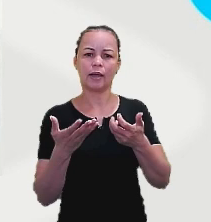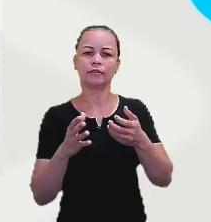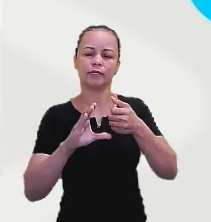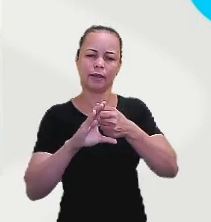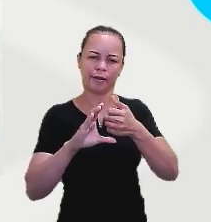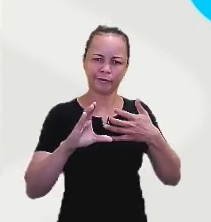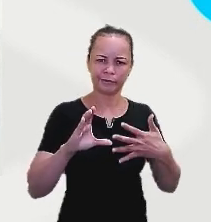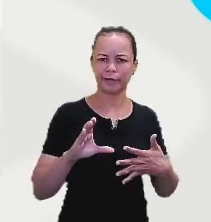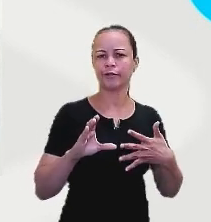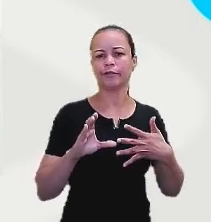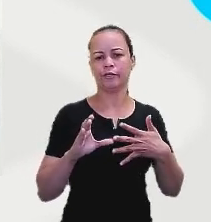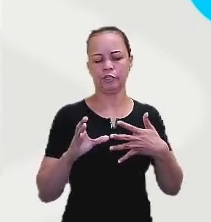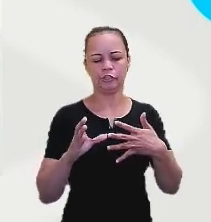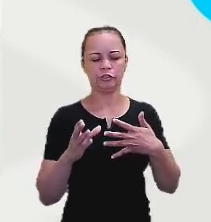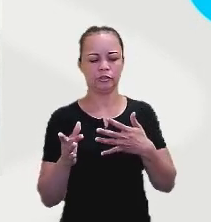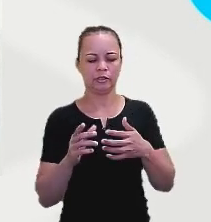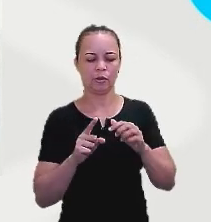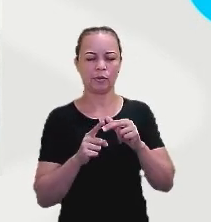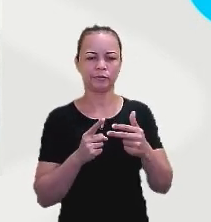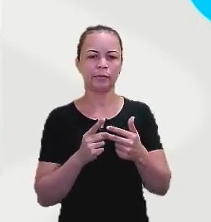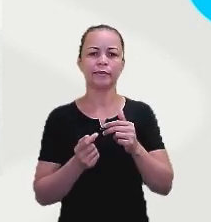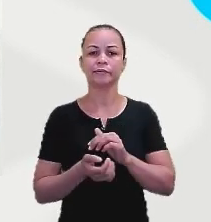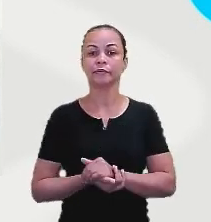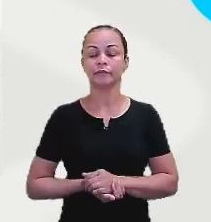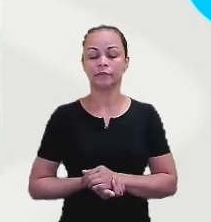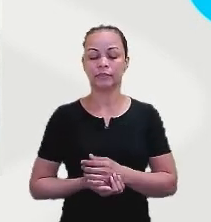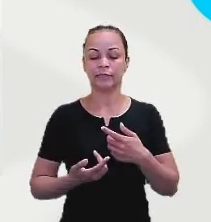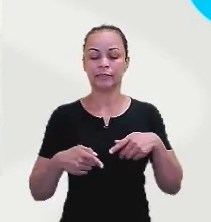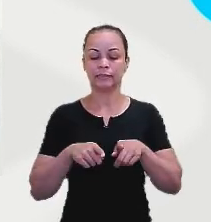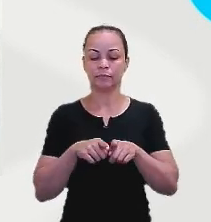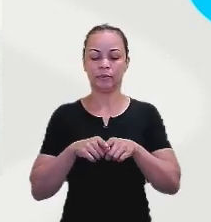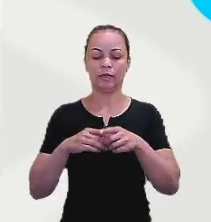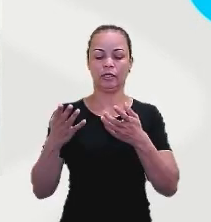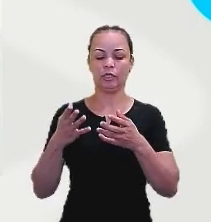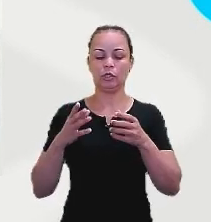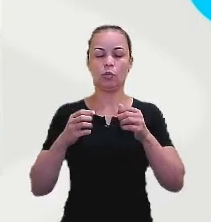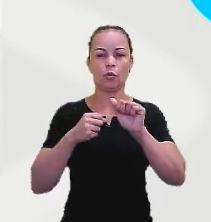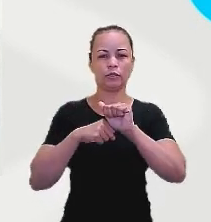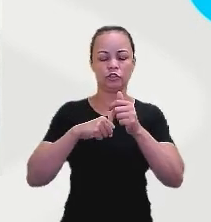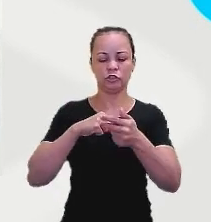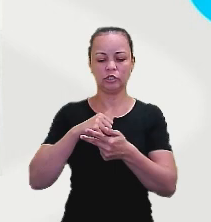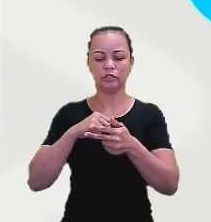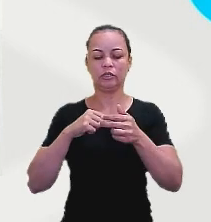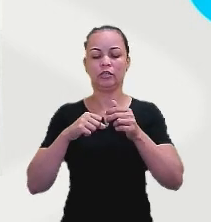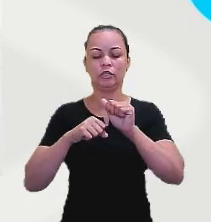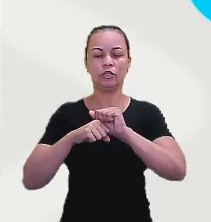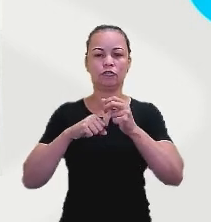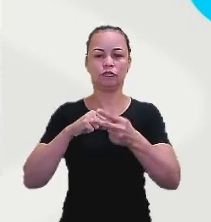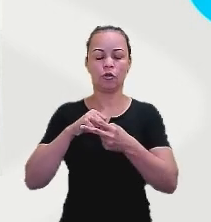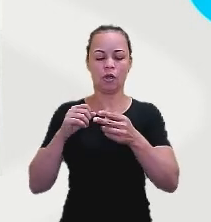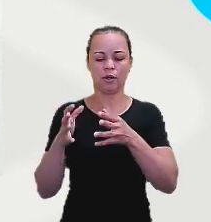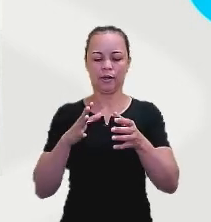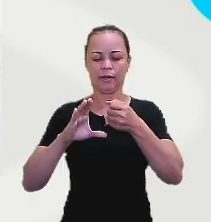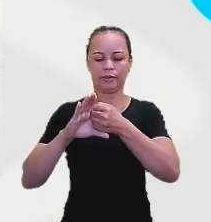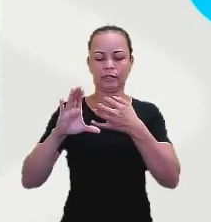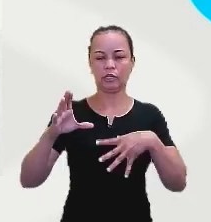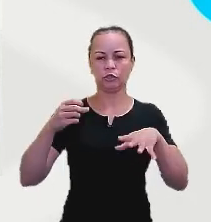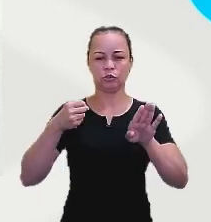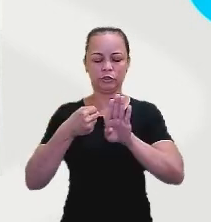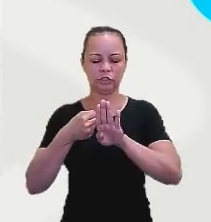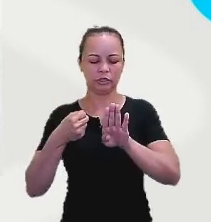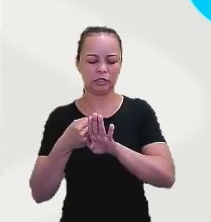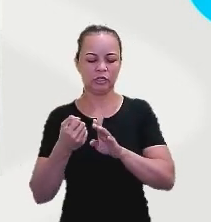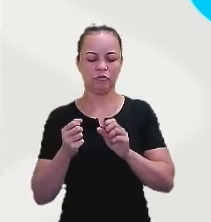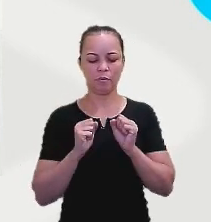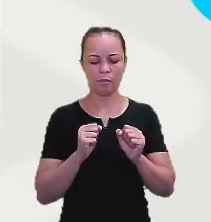uma característica, um aspecto, que o adjetivo ali caracteriza o substantivo, né? Que ele pode se flexionar